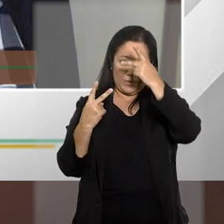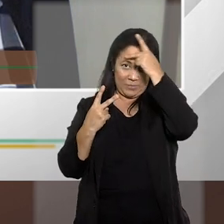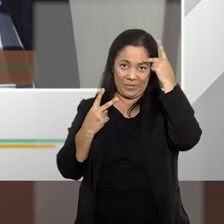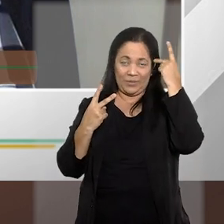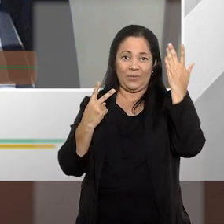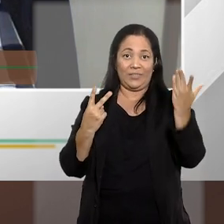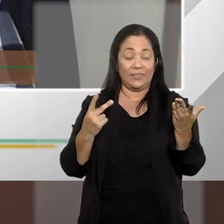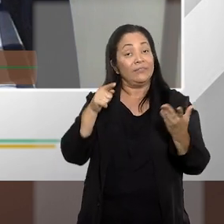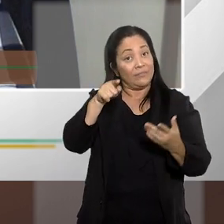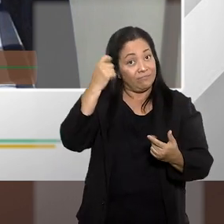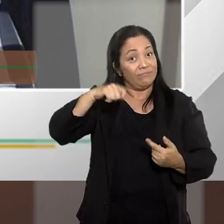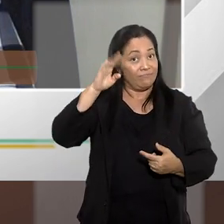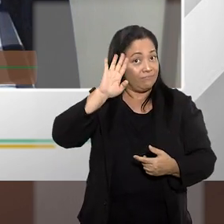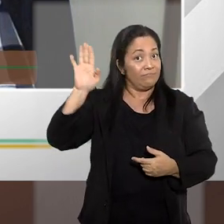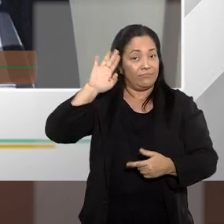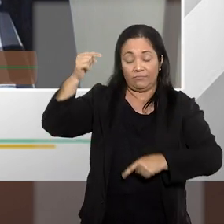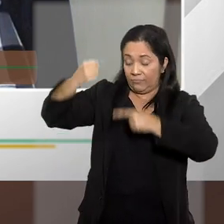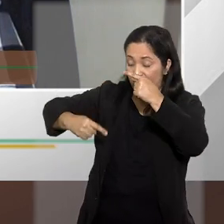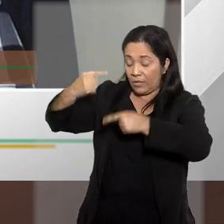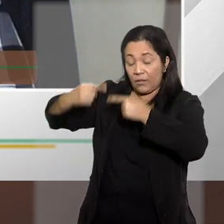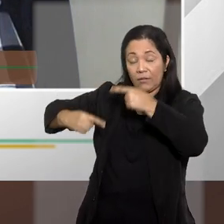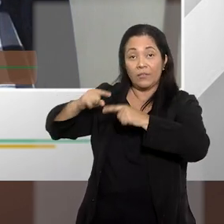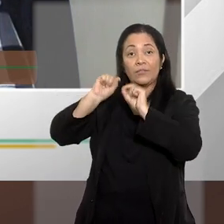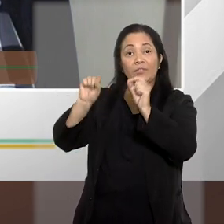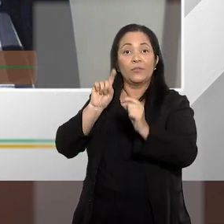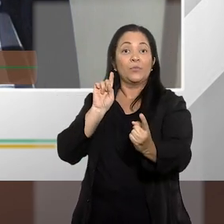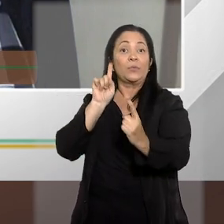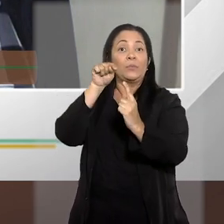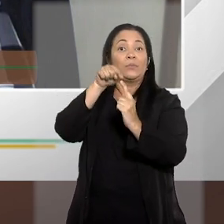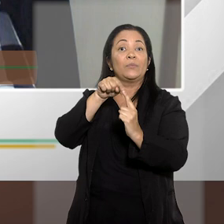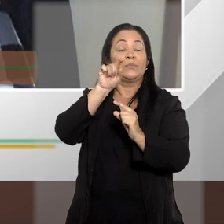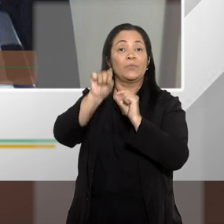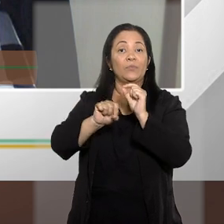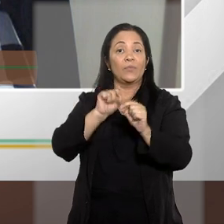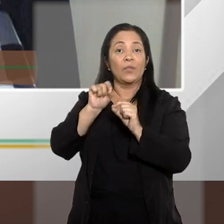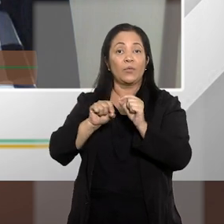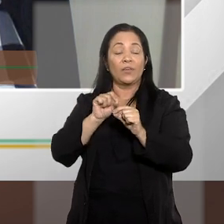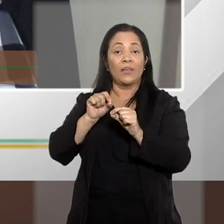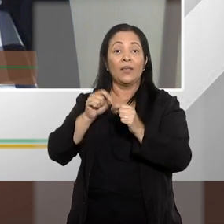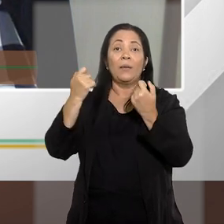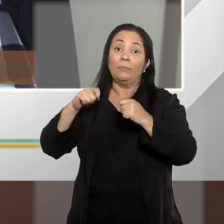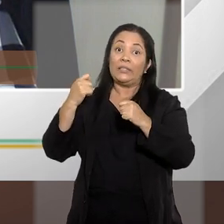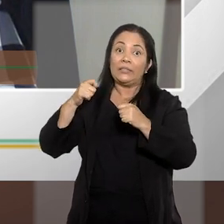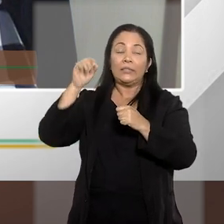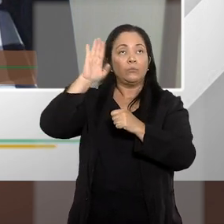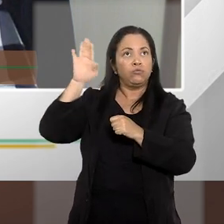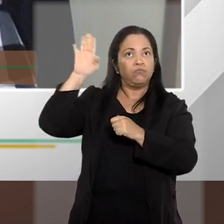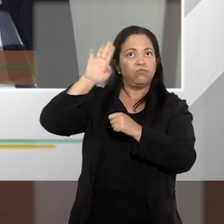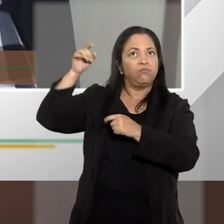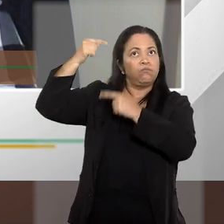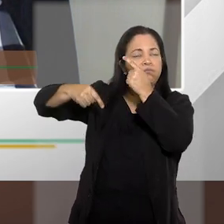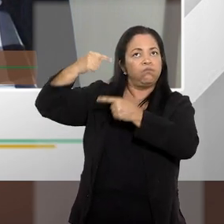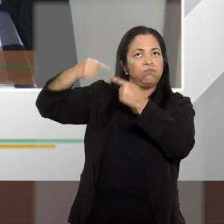debate, que é um objetivo muito comum, que é a desconstrução de gênero, né? Então, você